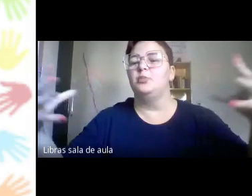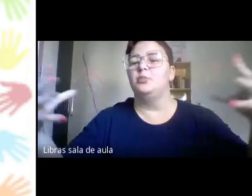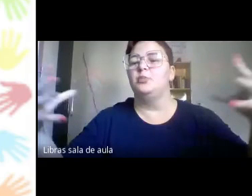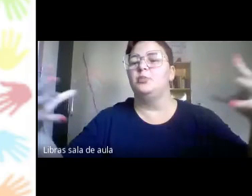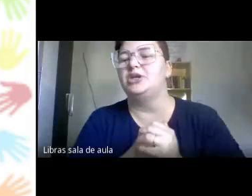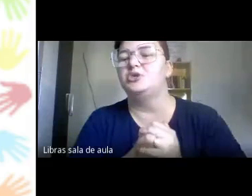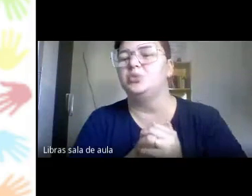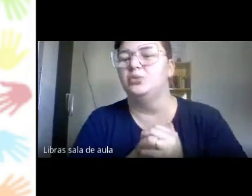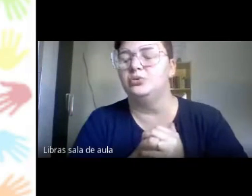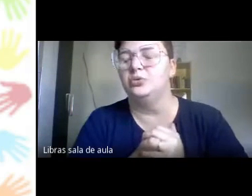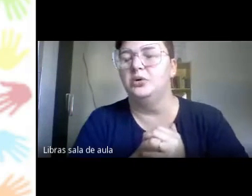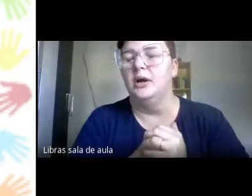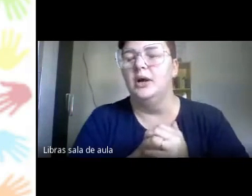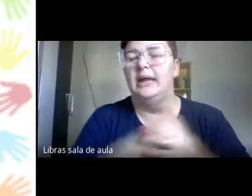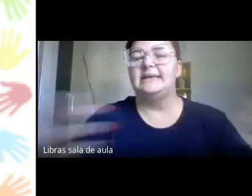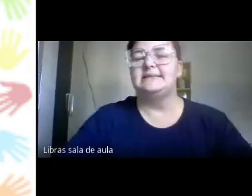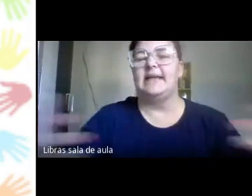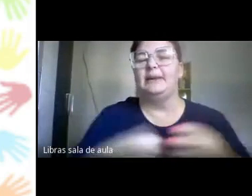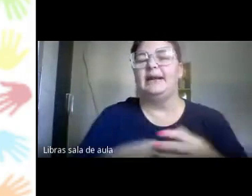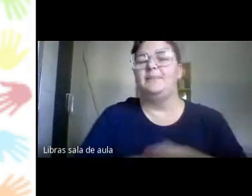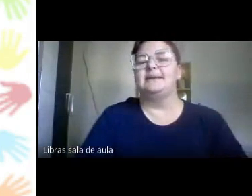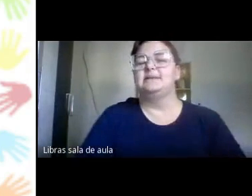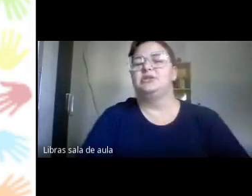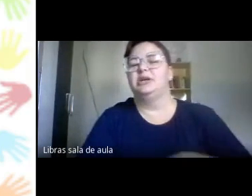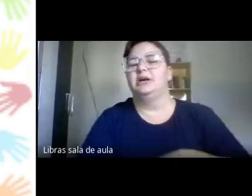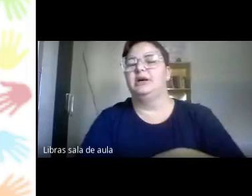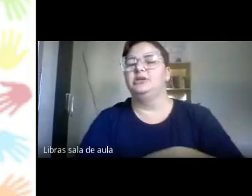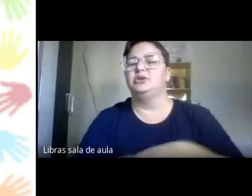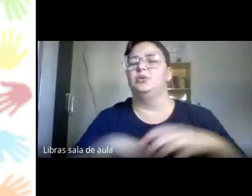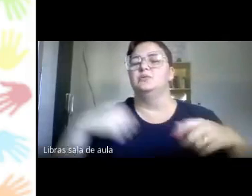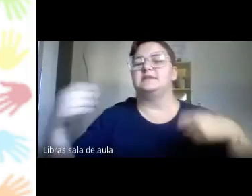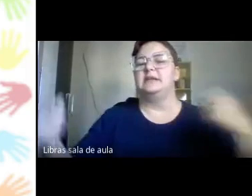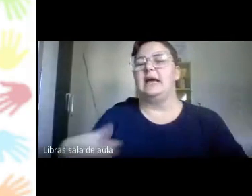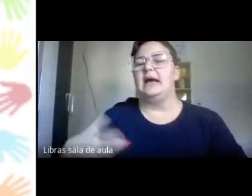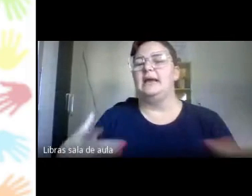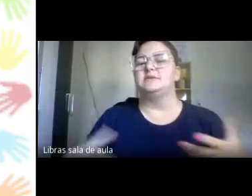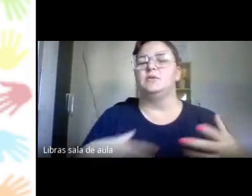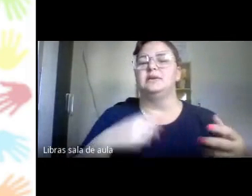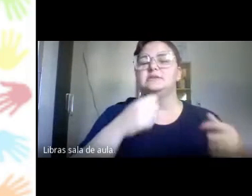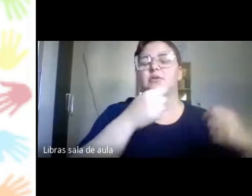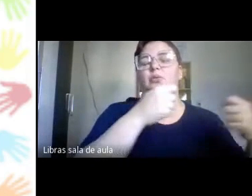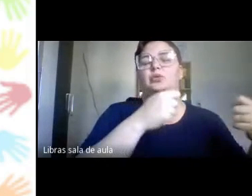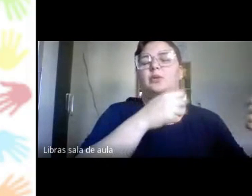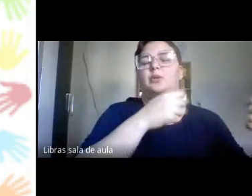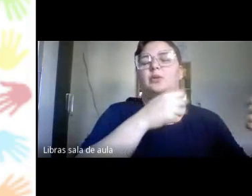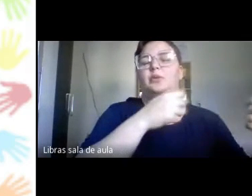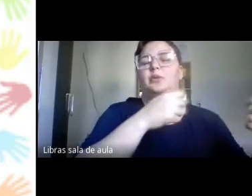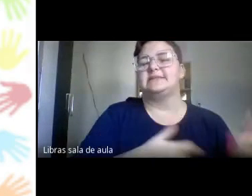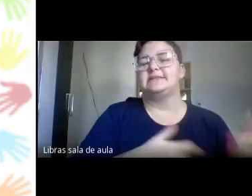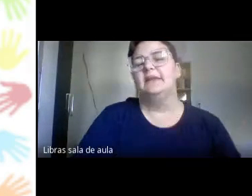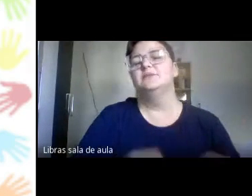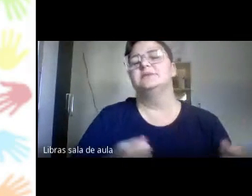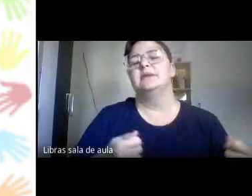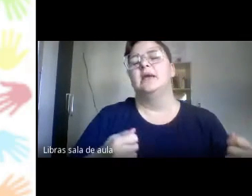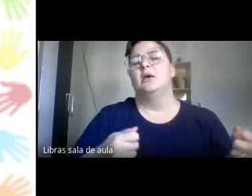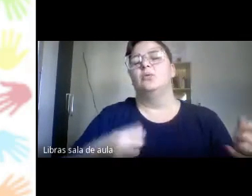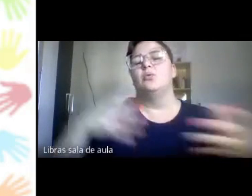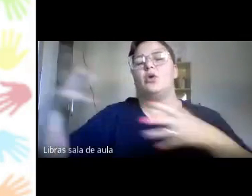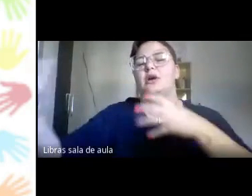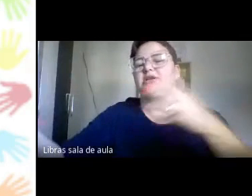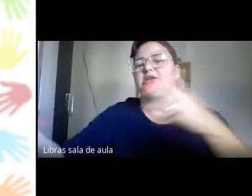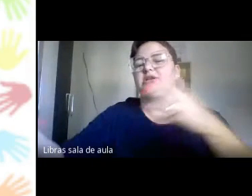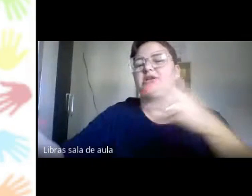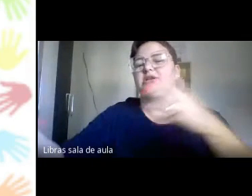pode construir junto esse quebra-cabeça gigante com os sinais, com o nome dos estados,